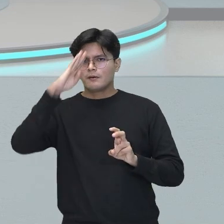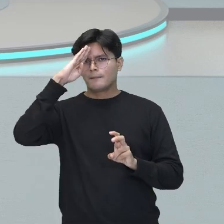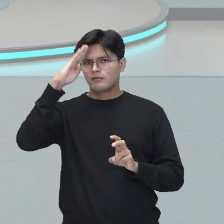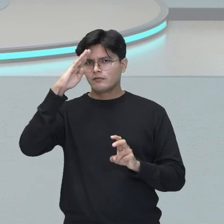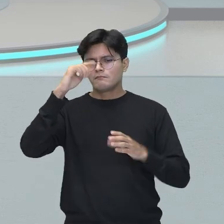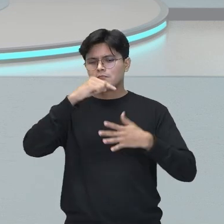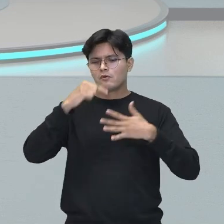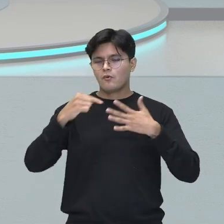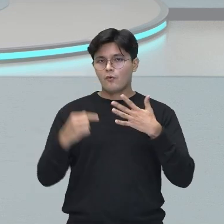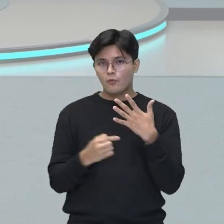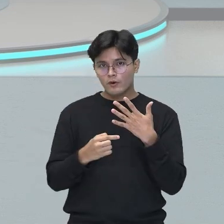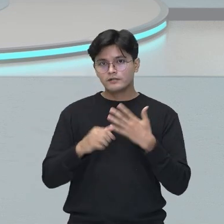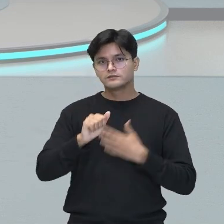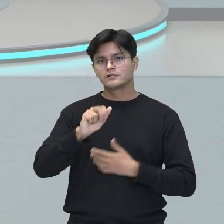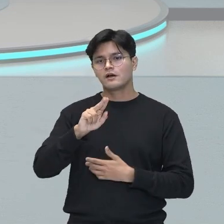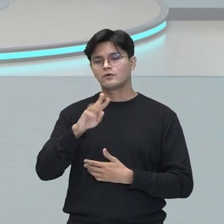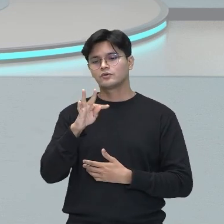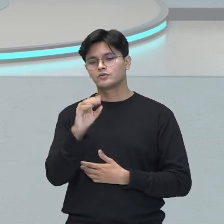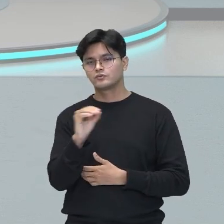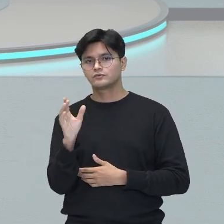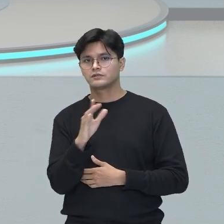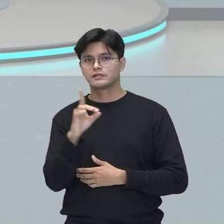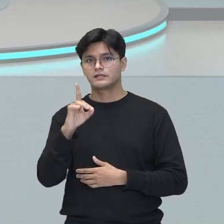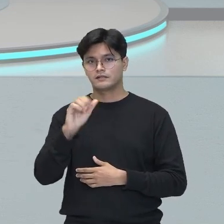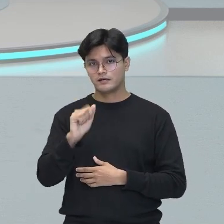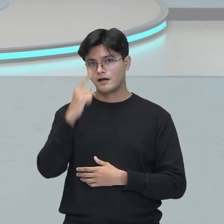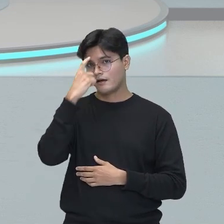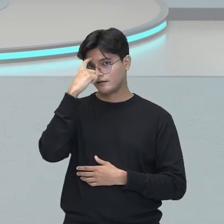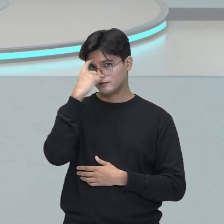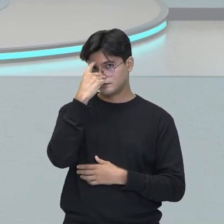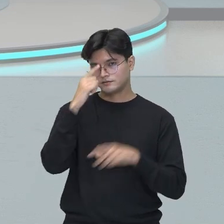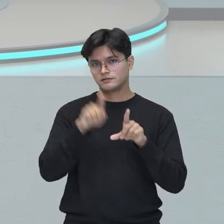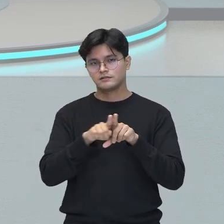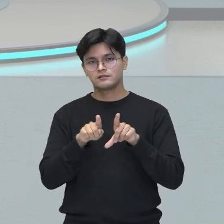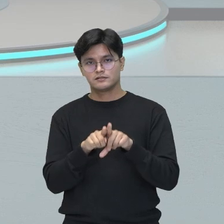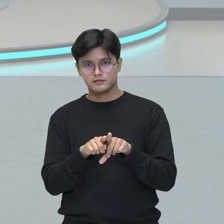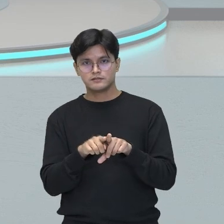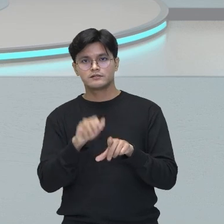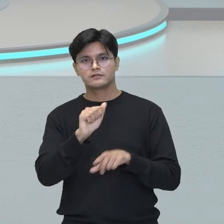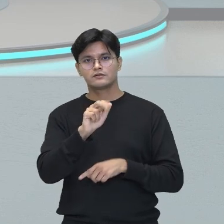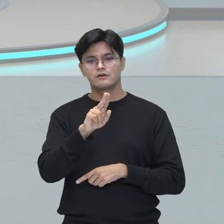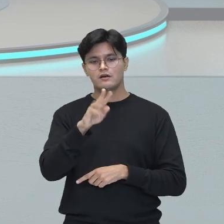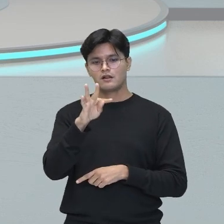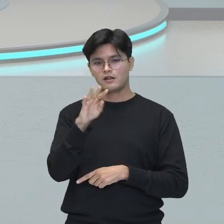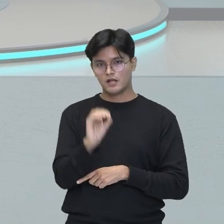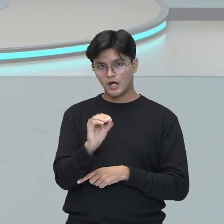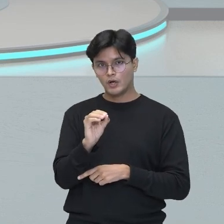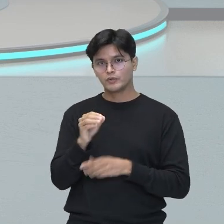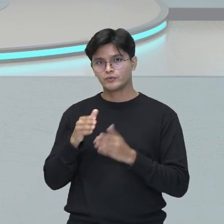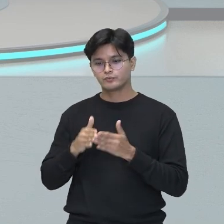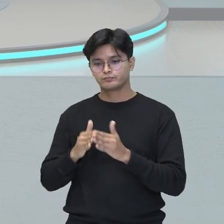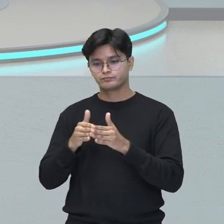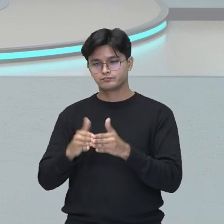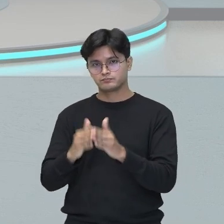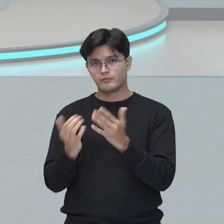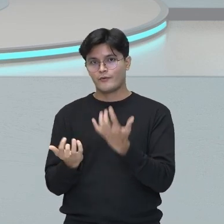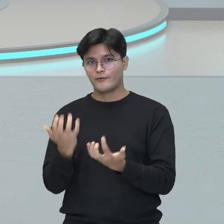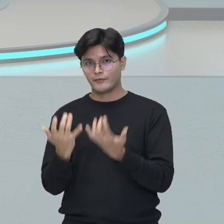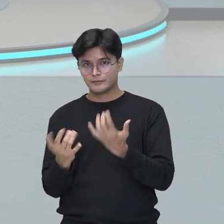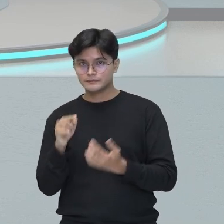O Alto da Índia o Alto da Barca do Inferno que é umas dos